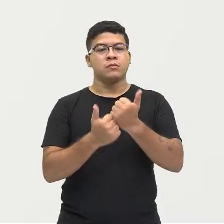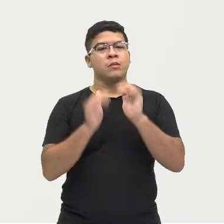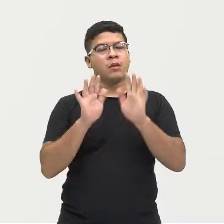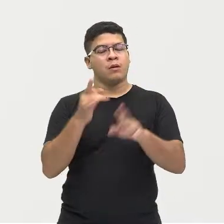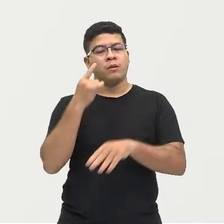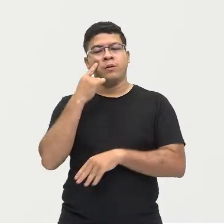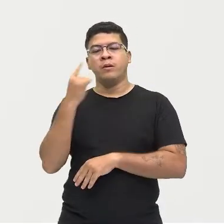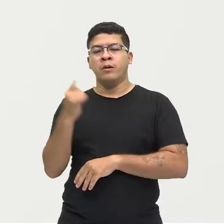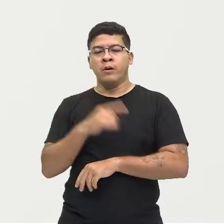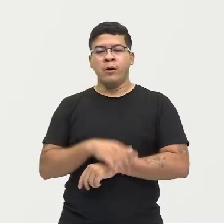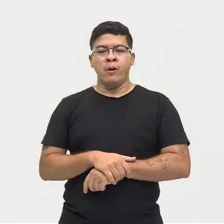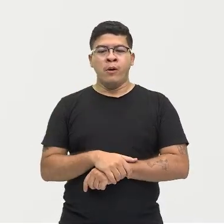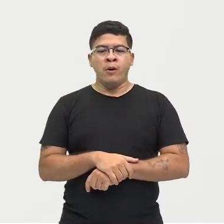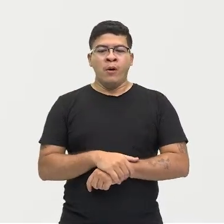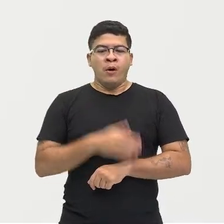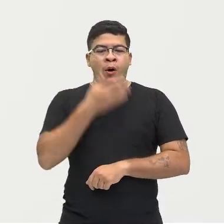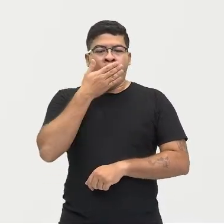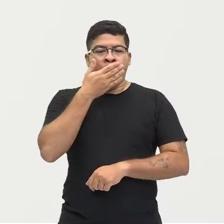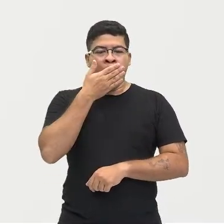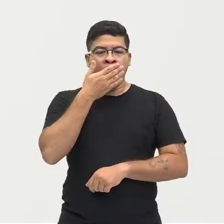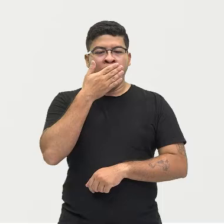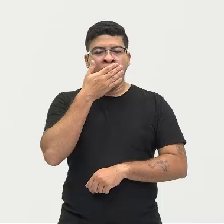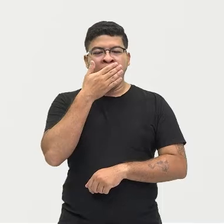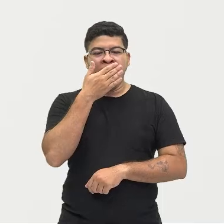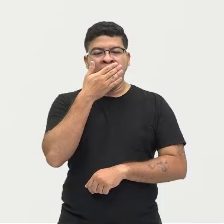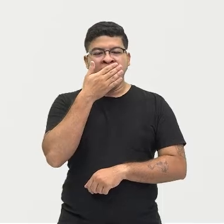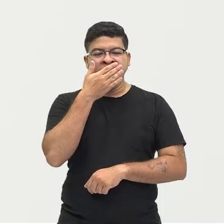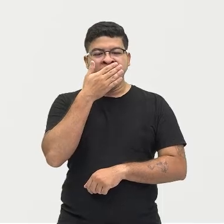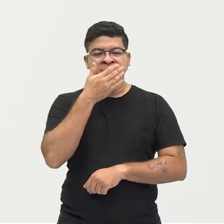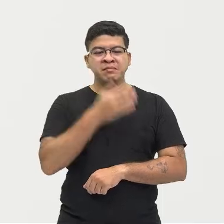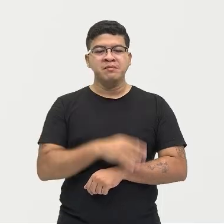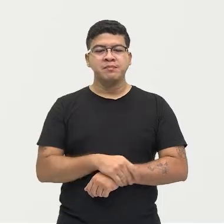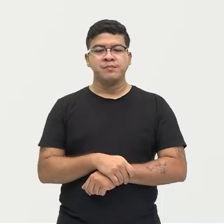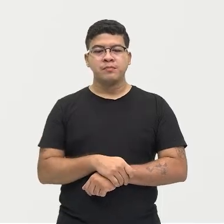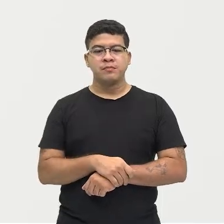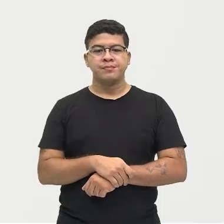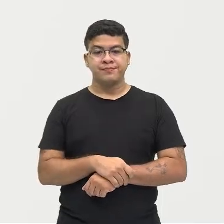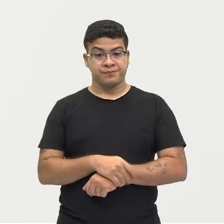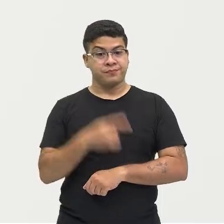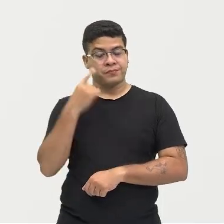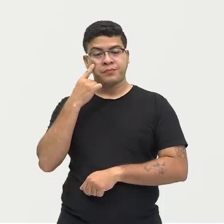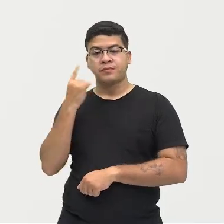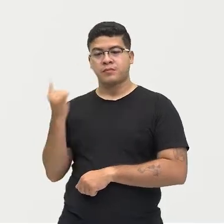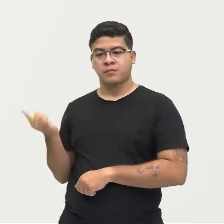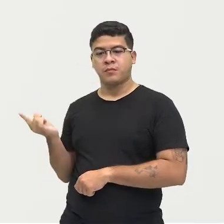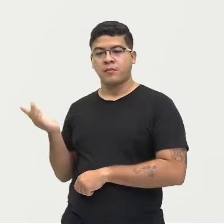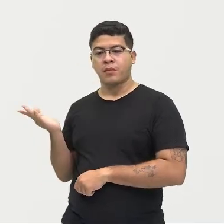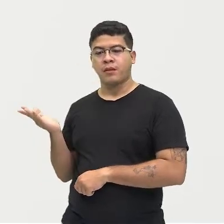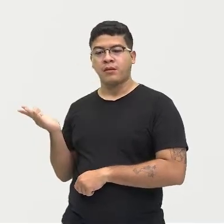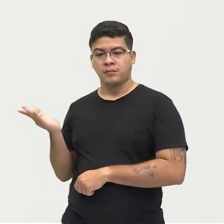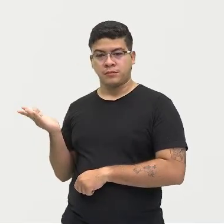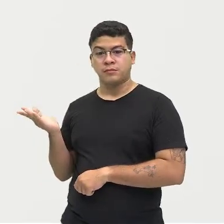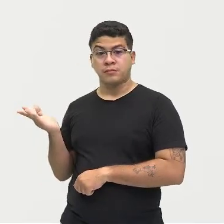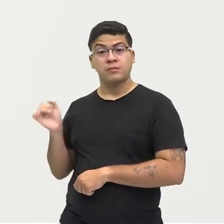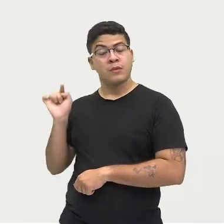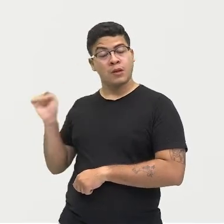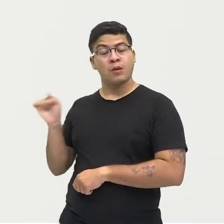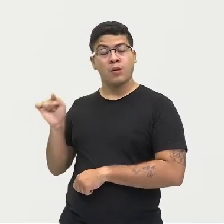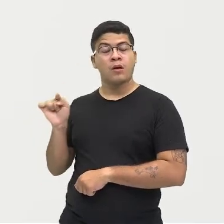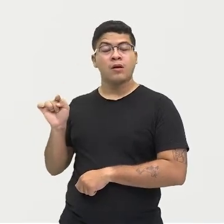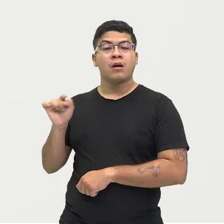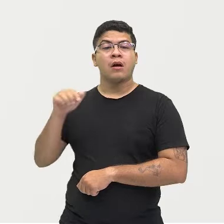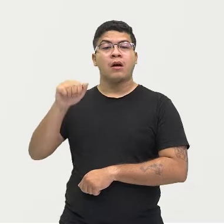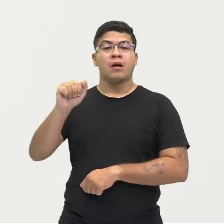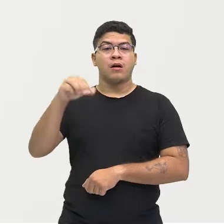amônia, vou colocar aqui os pontinhos. Tem aqui, ó, é desse jeito. Esse é a amônia. Tem esses